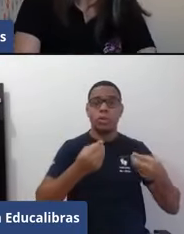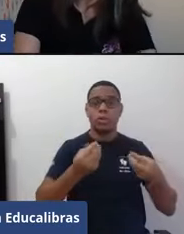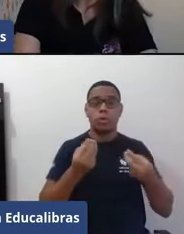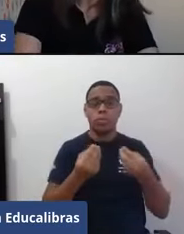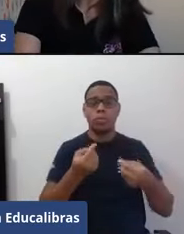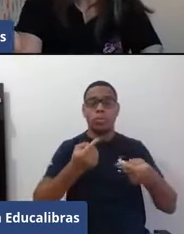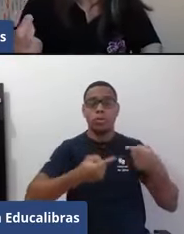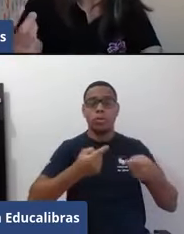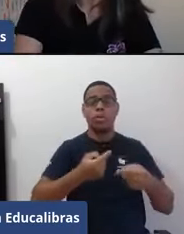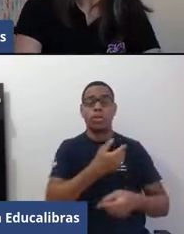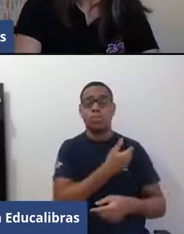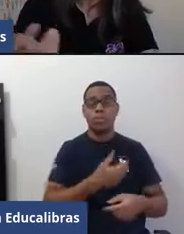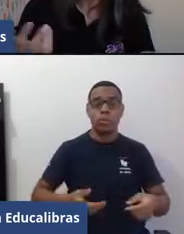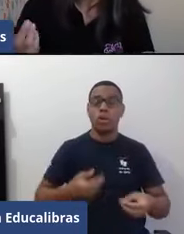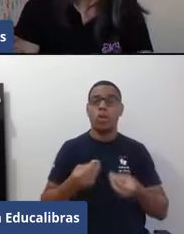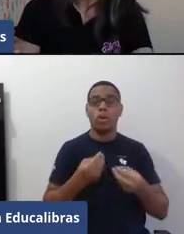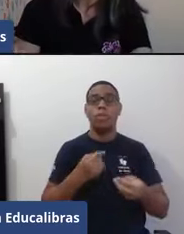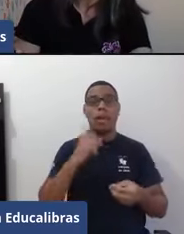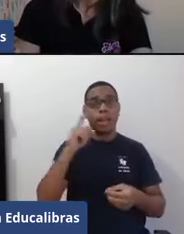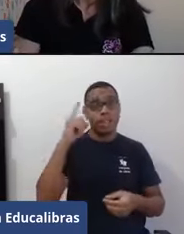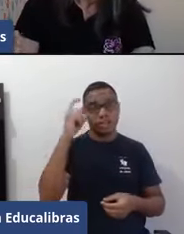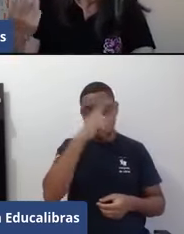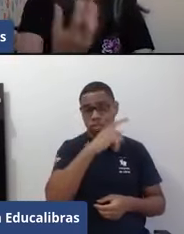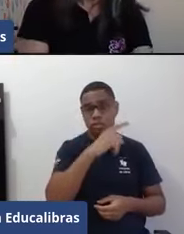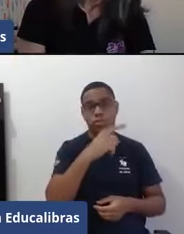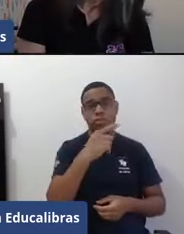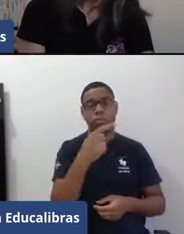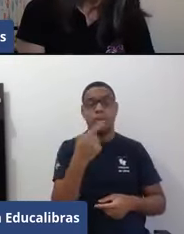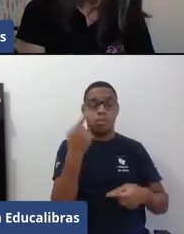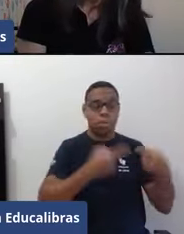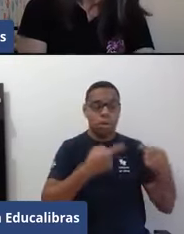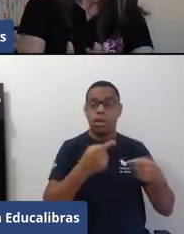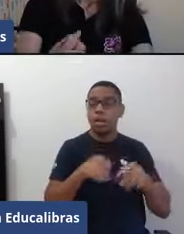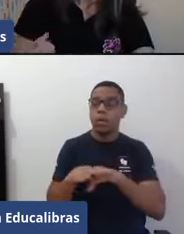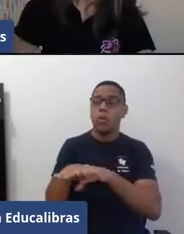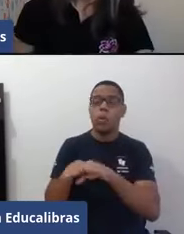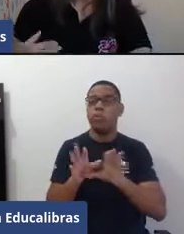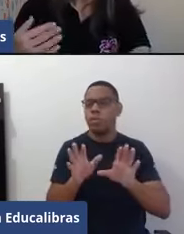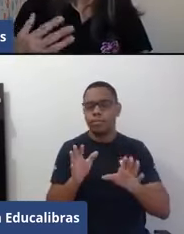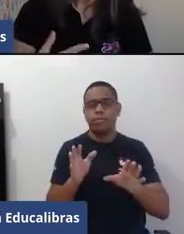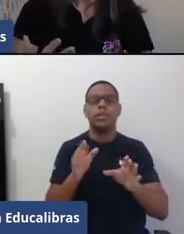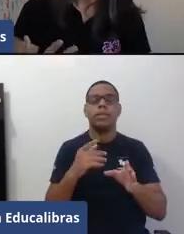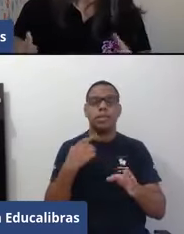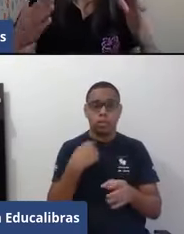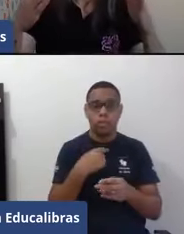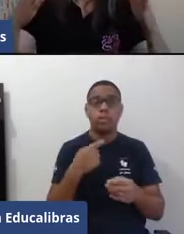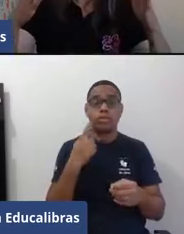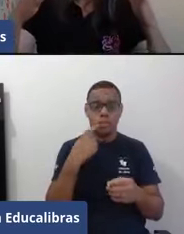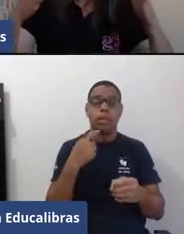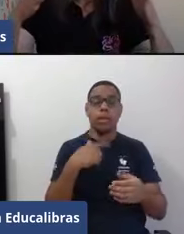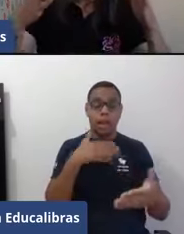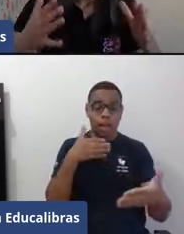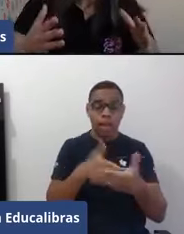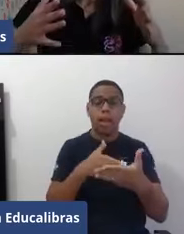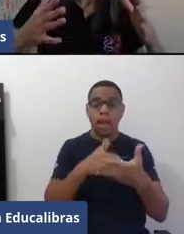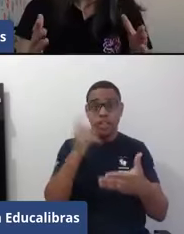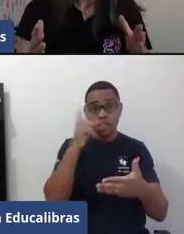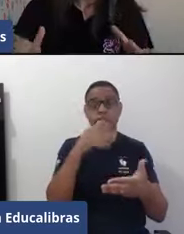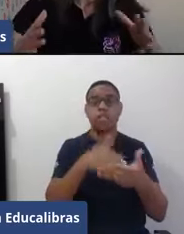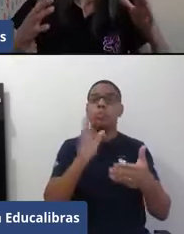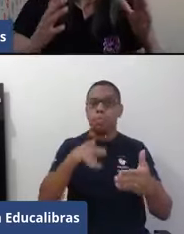atendam um número significativo. É muito difícil, é um desafio, mas a gente precisa romper e partir do